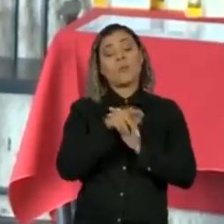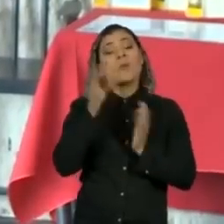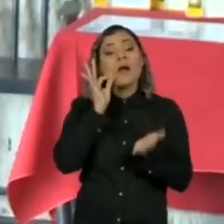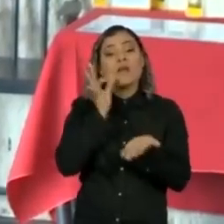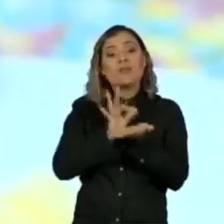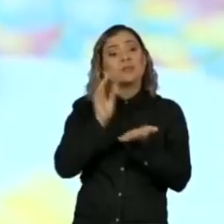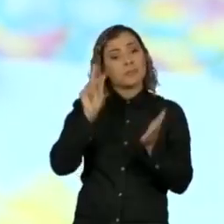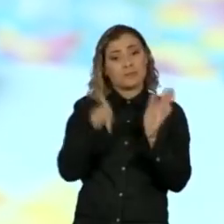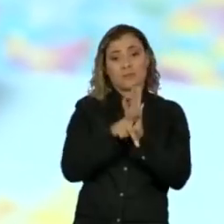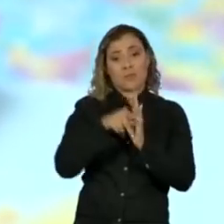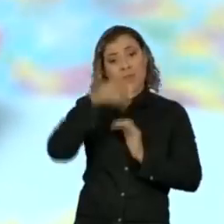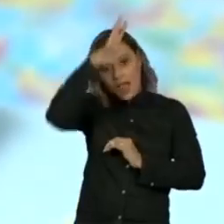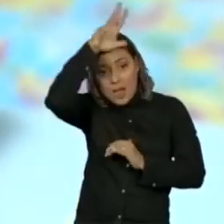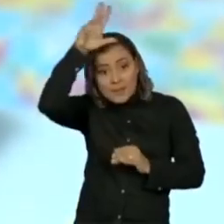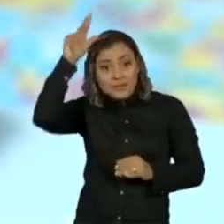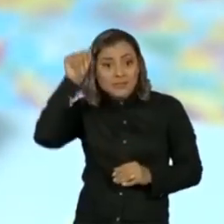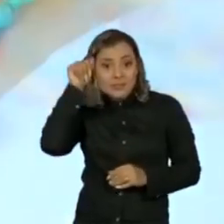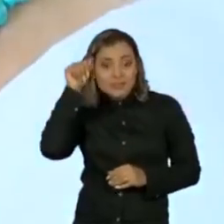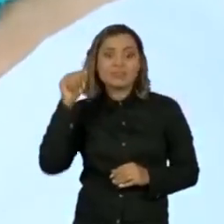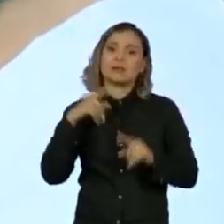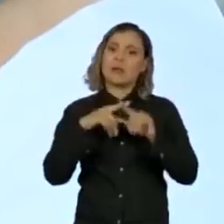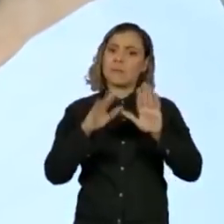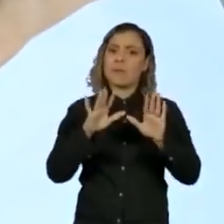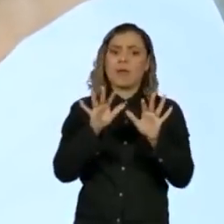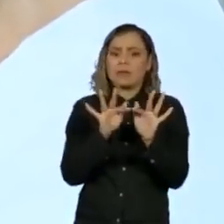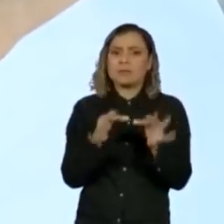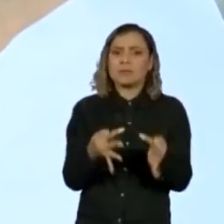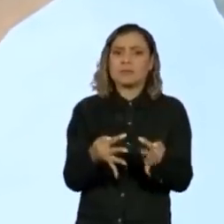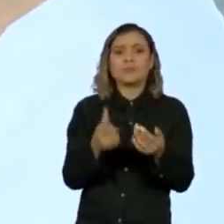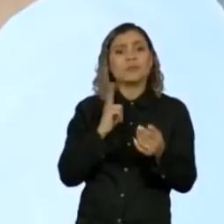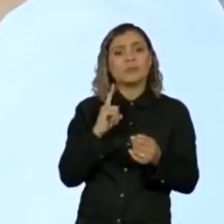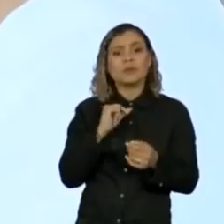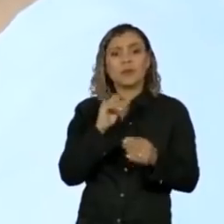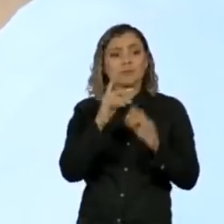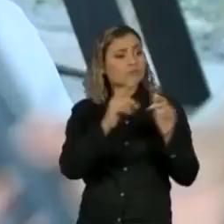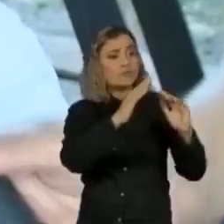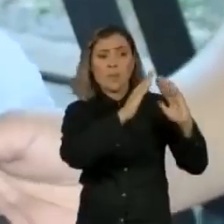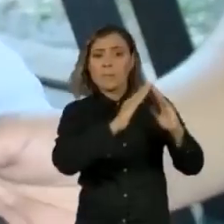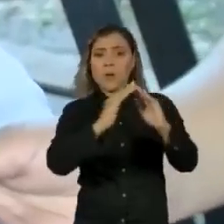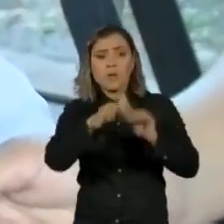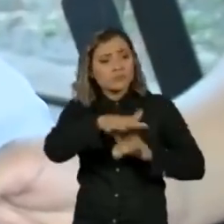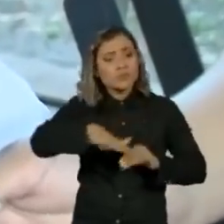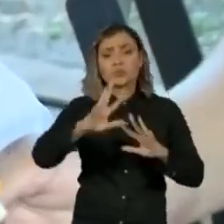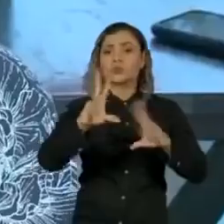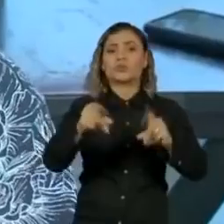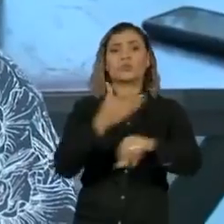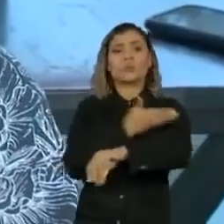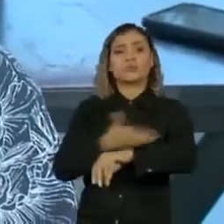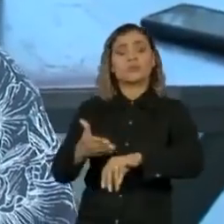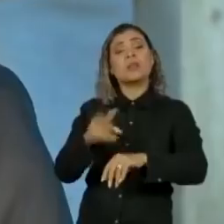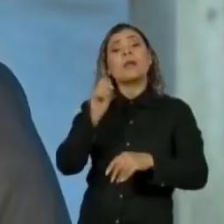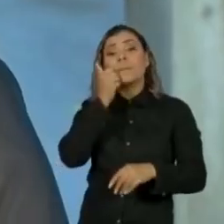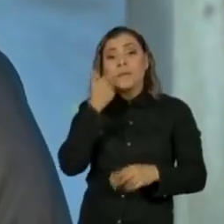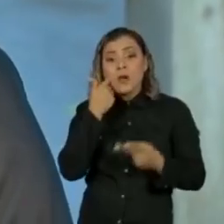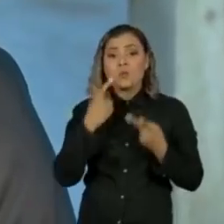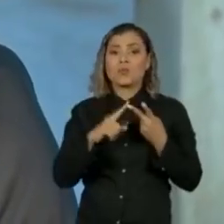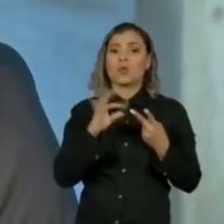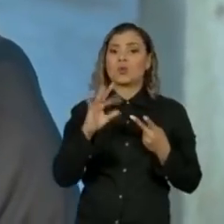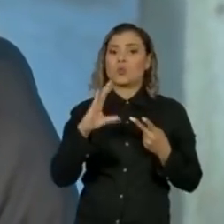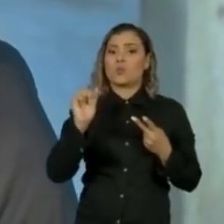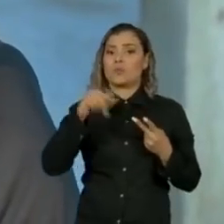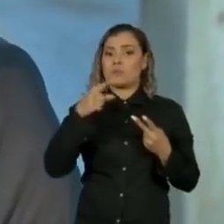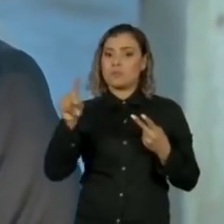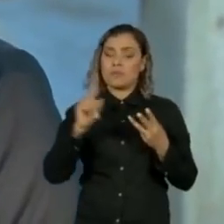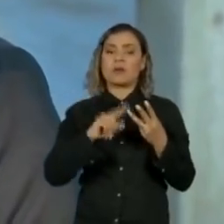do amazonense. A receita é simples e está na boca de quem mora por aqui. Pão francês. Tucumã. Queijo